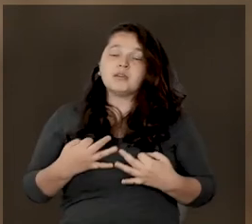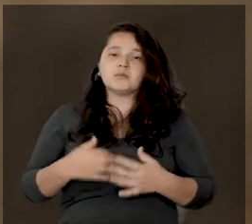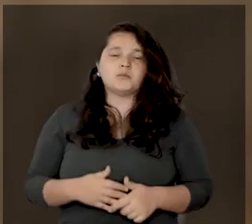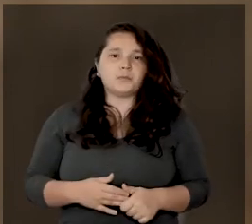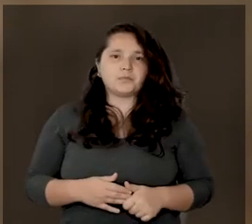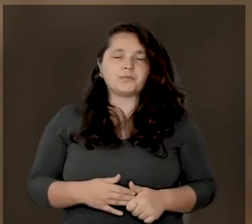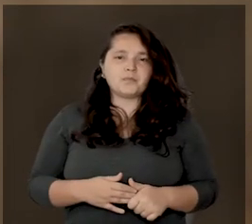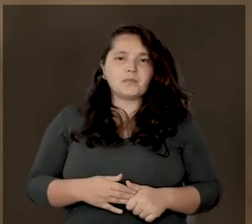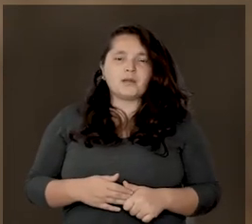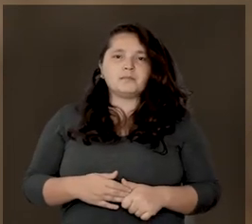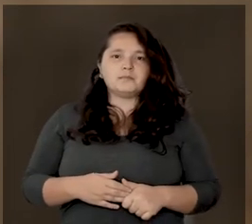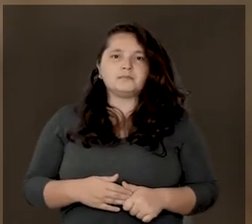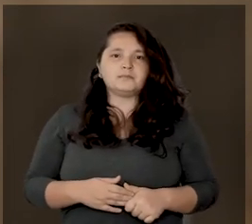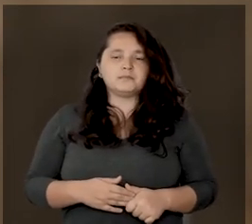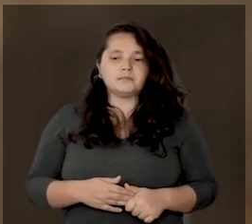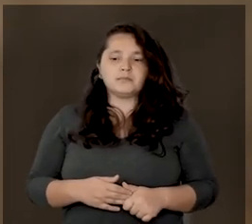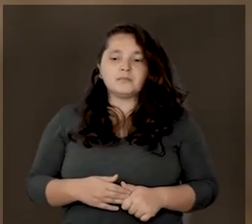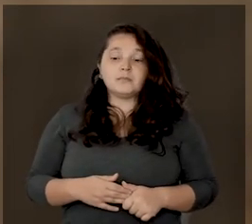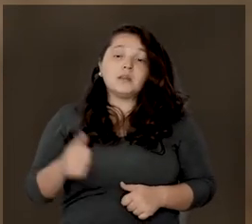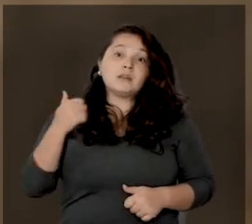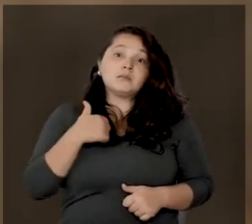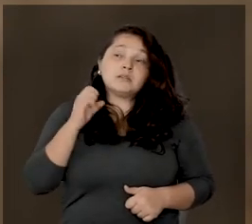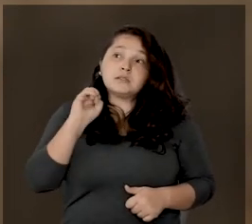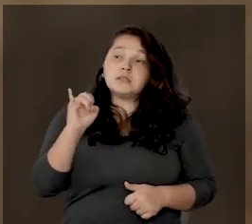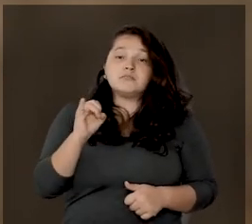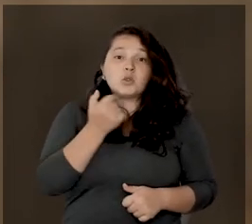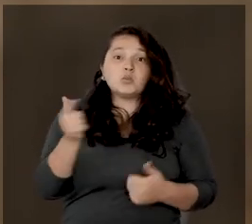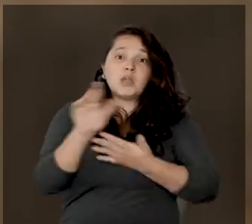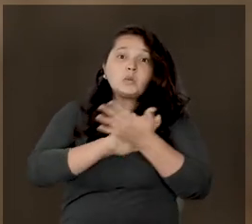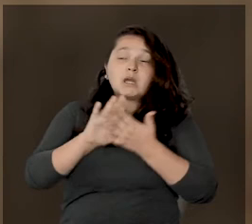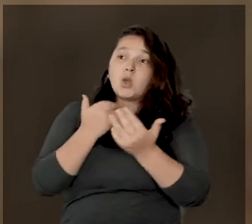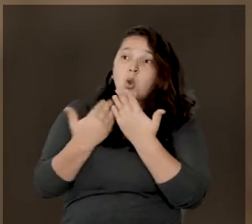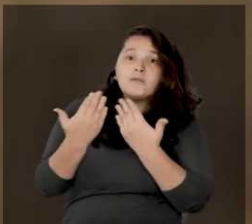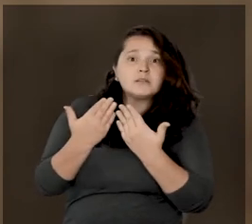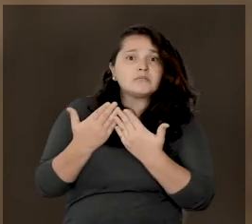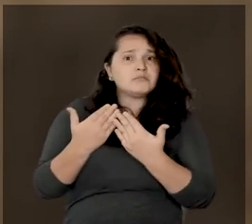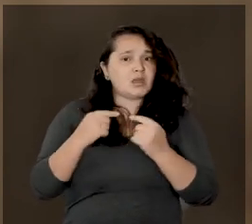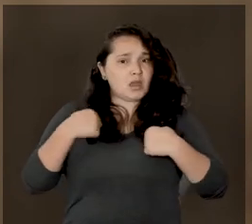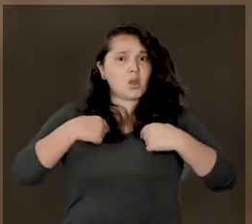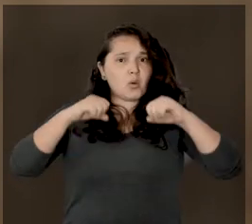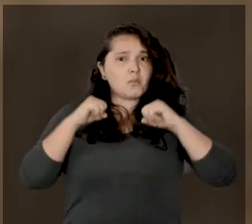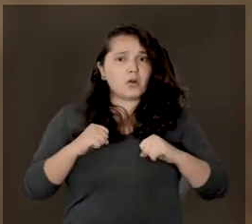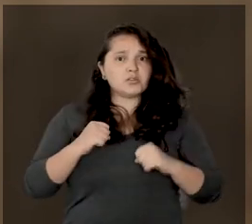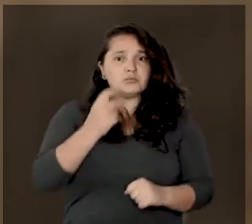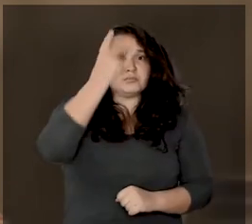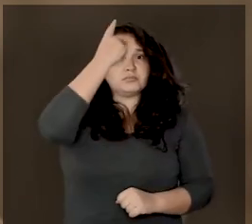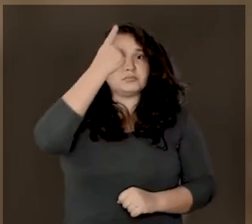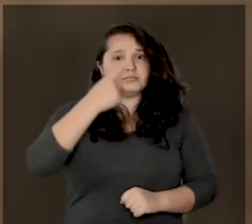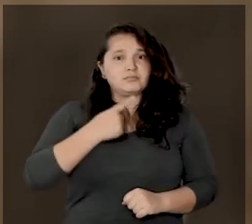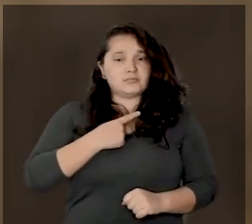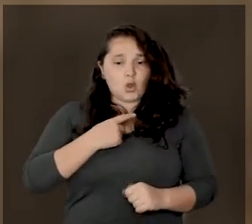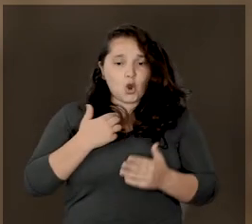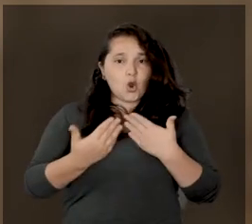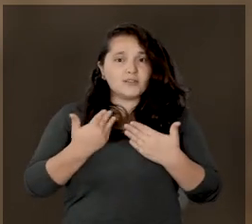quando, acho que... não tem ninguém para conversar, a gente pode escutar a nossa própria voz, né? Porque essa voz não é a nossa voz, é a voz de todos os nossos